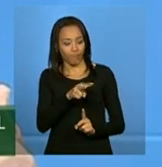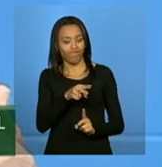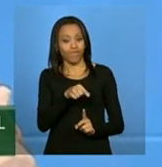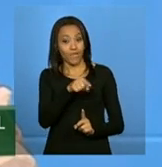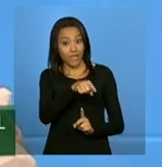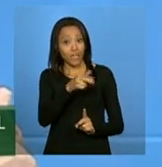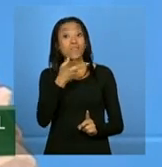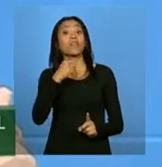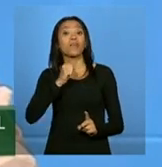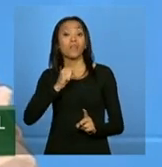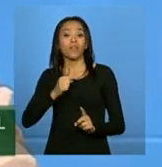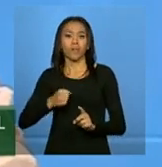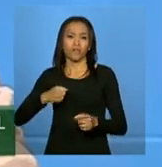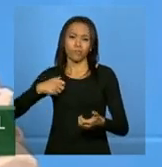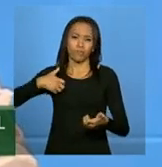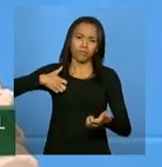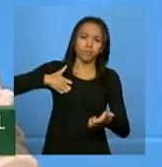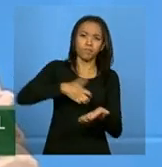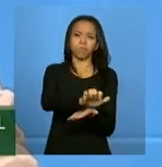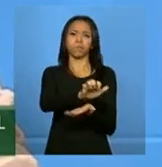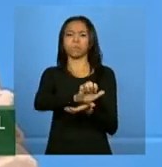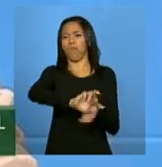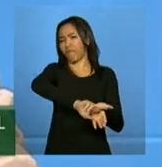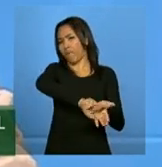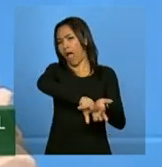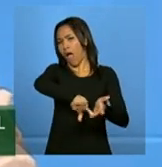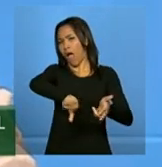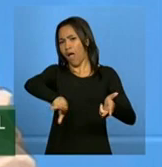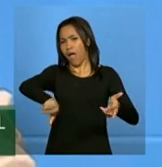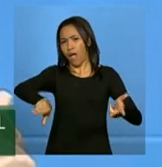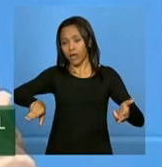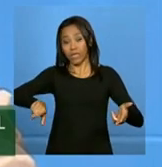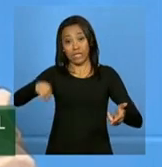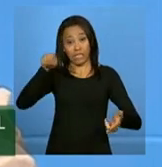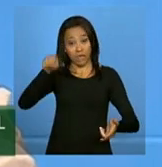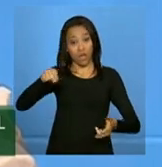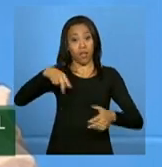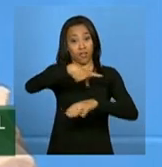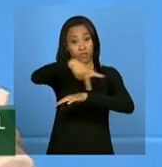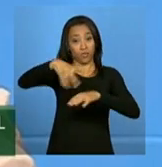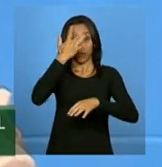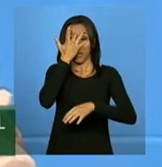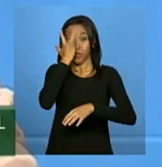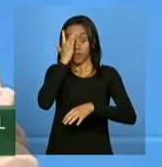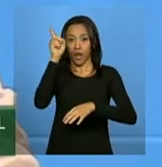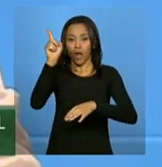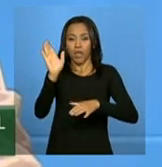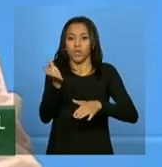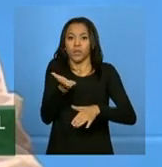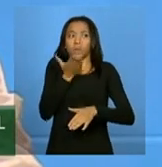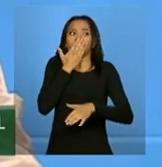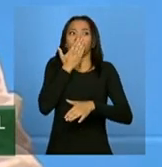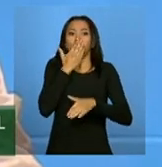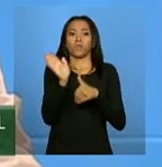e havia sido estuprada várias vezes. E na sociedade indiana é um grande tabu